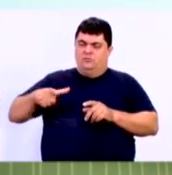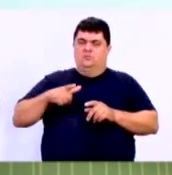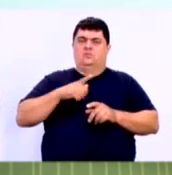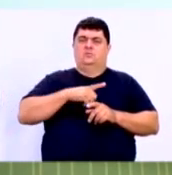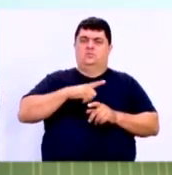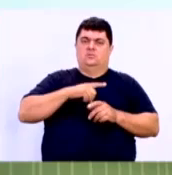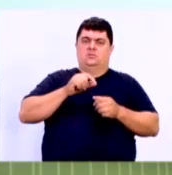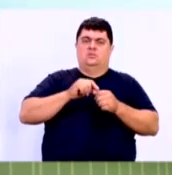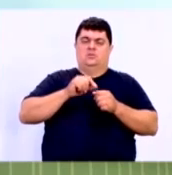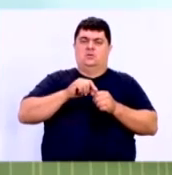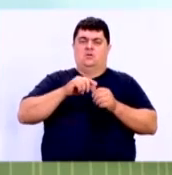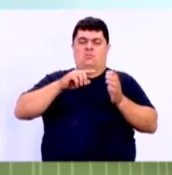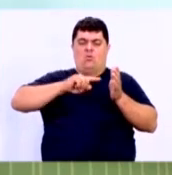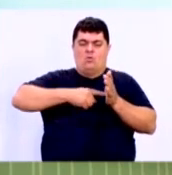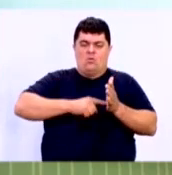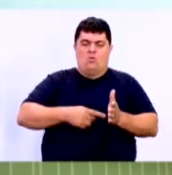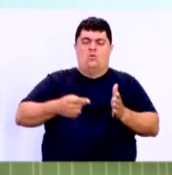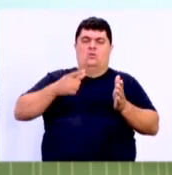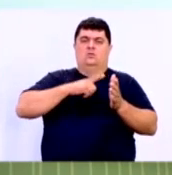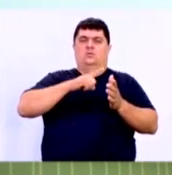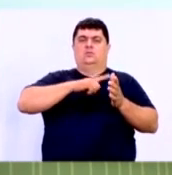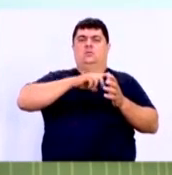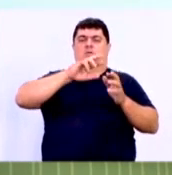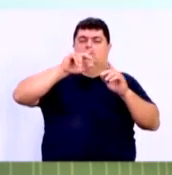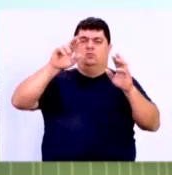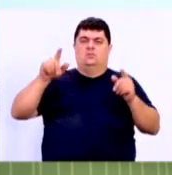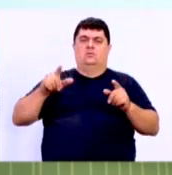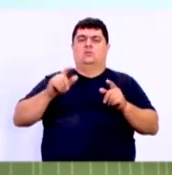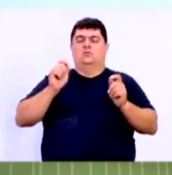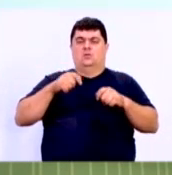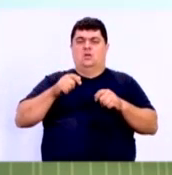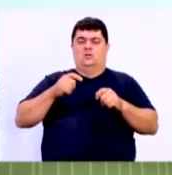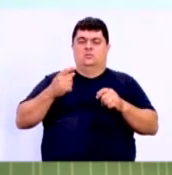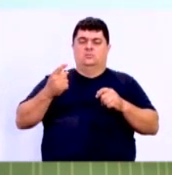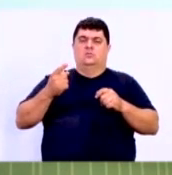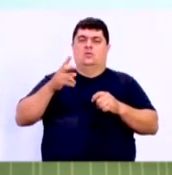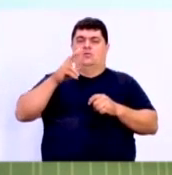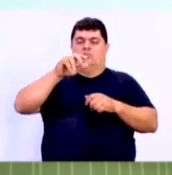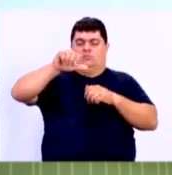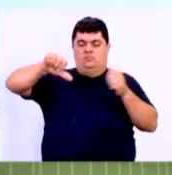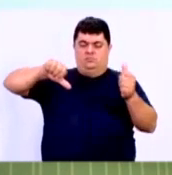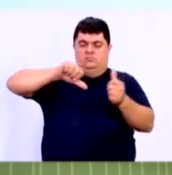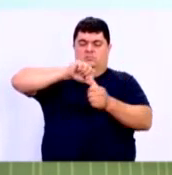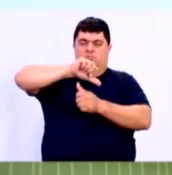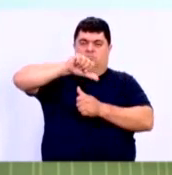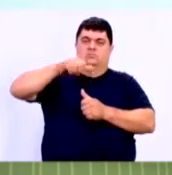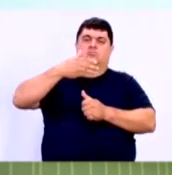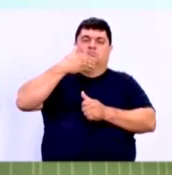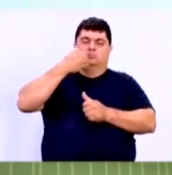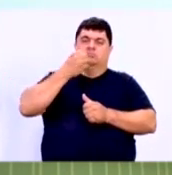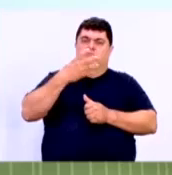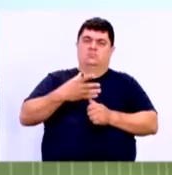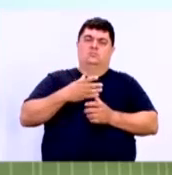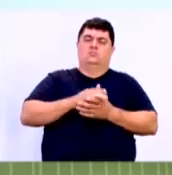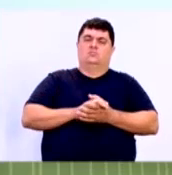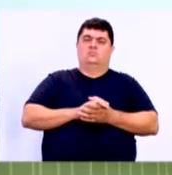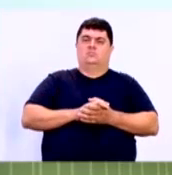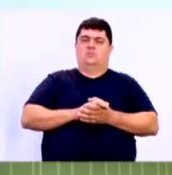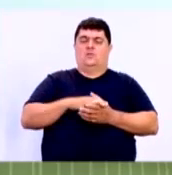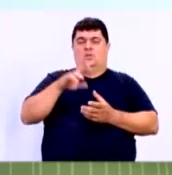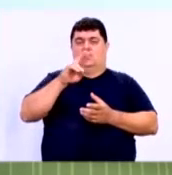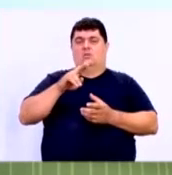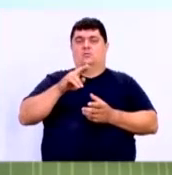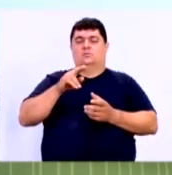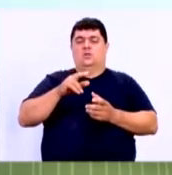processos automatizados, você tem uma formação melhor de custo, aí sim, o variável ele é uma excelente ferramenta, tanto que ele é usado